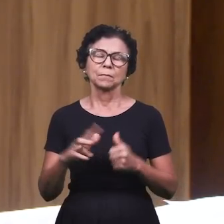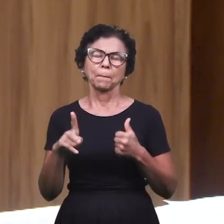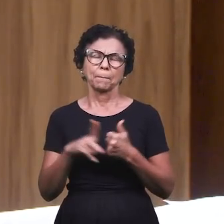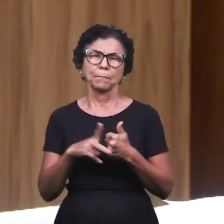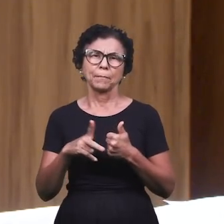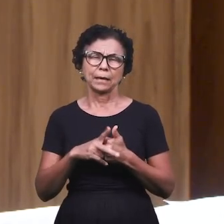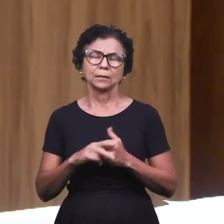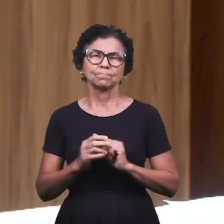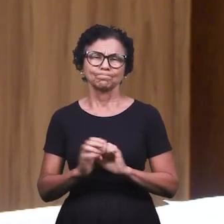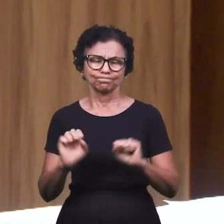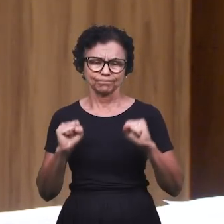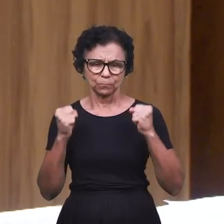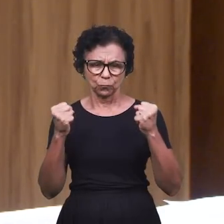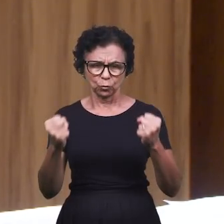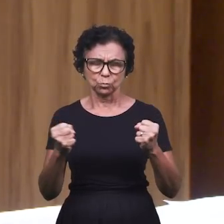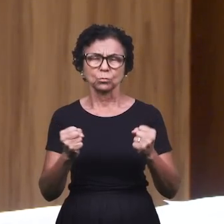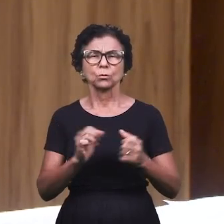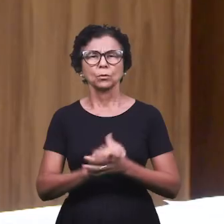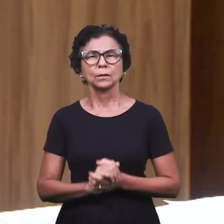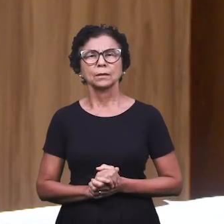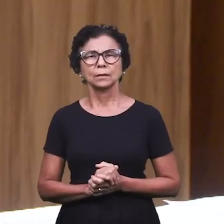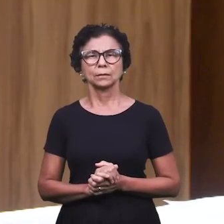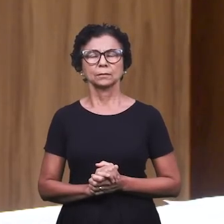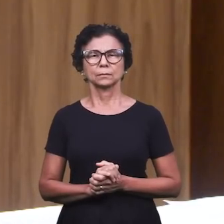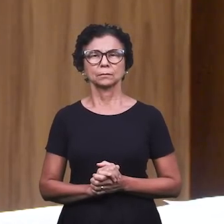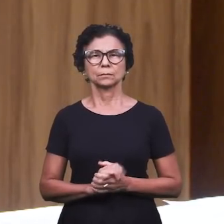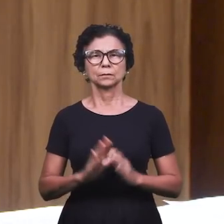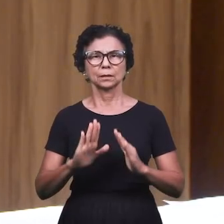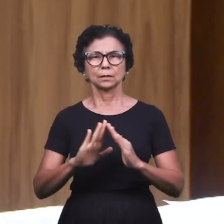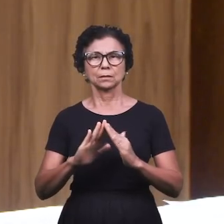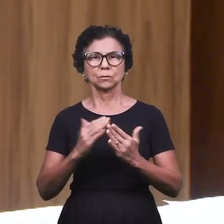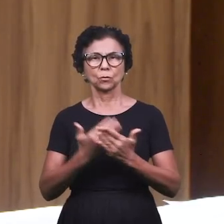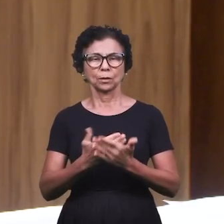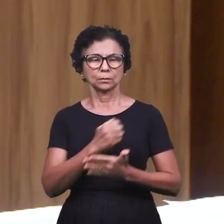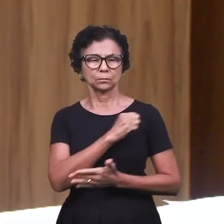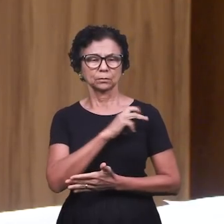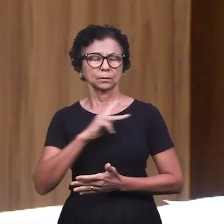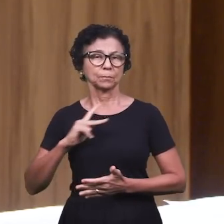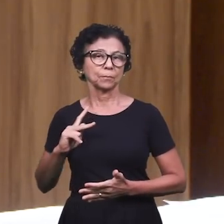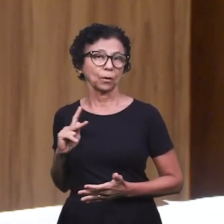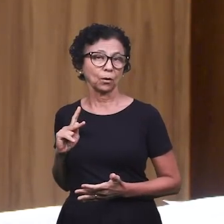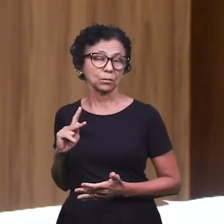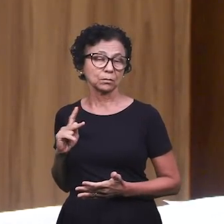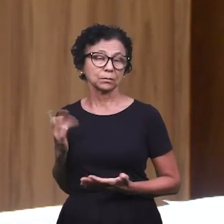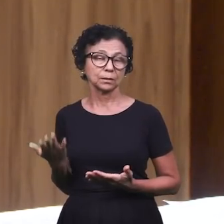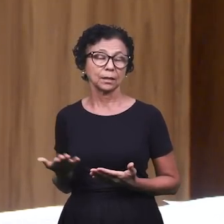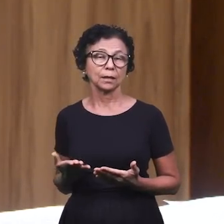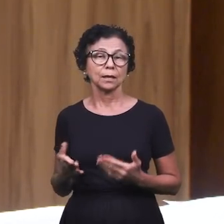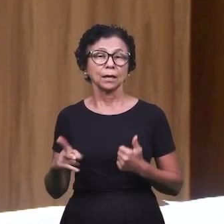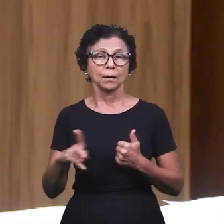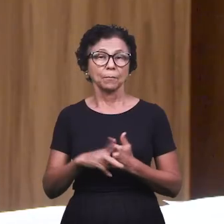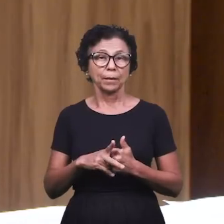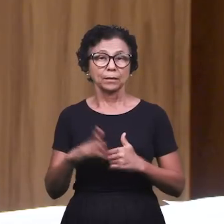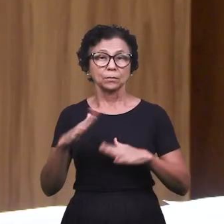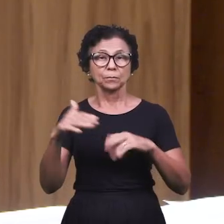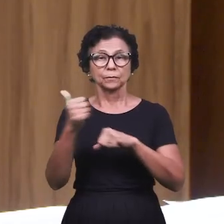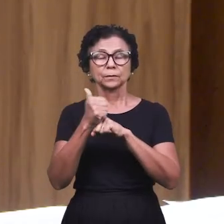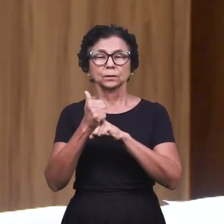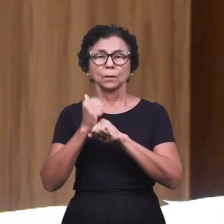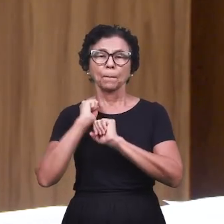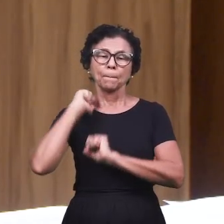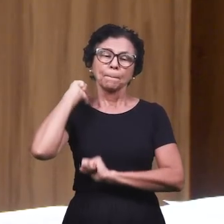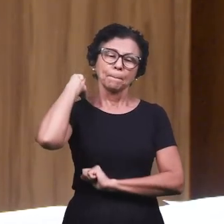íntimo de Jesus, o primeiro do grupo dos apóstolos, pescador, como outros também ali eram pescadores,